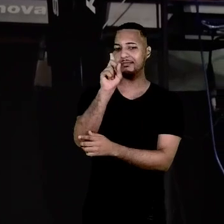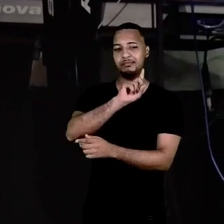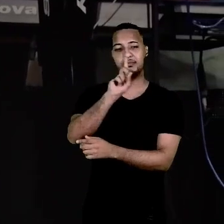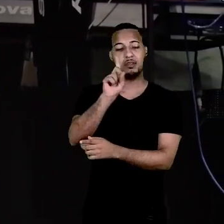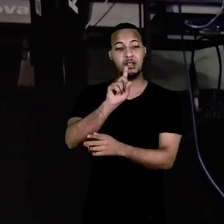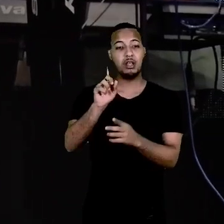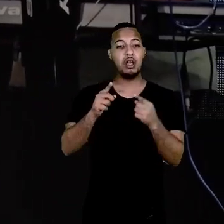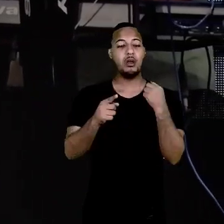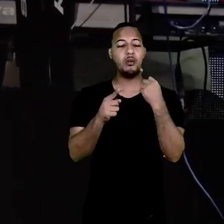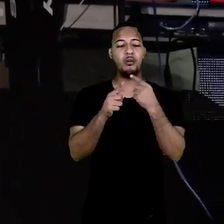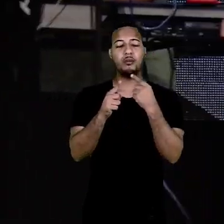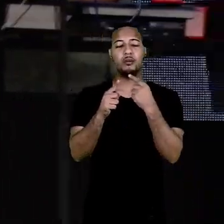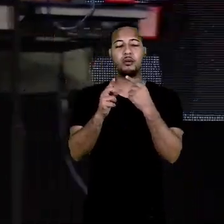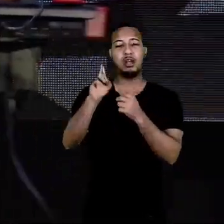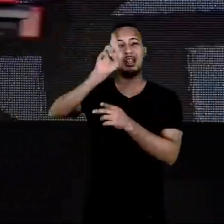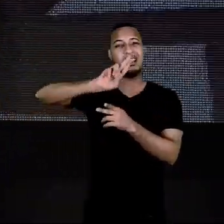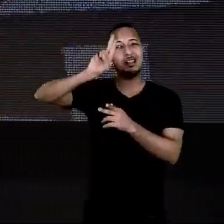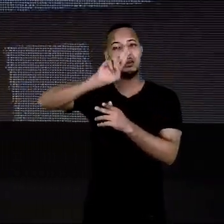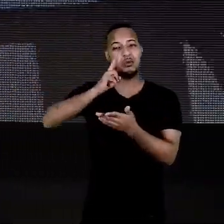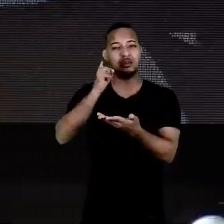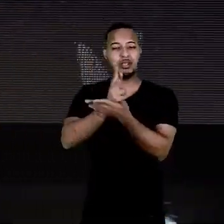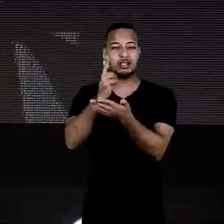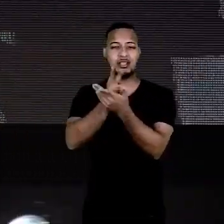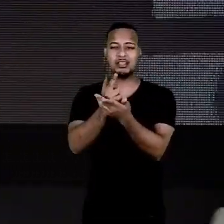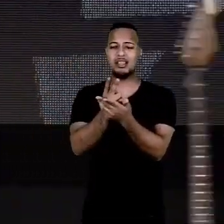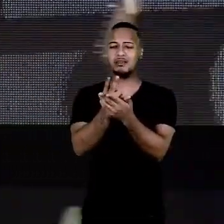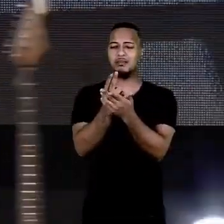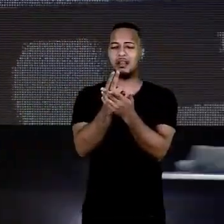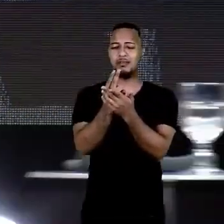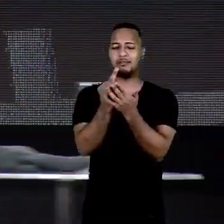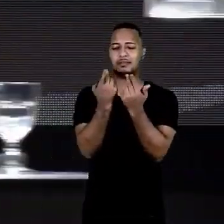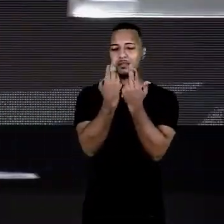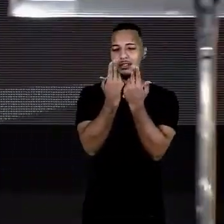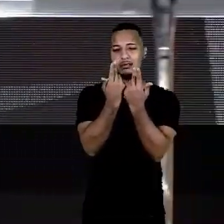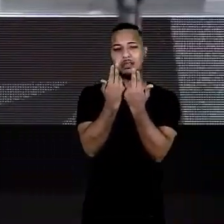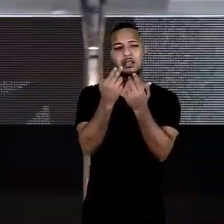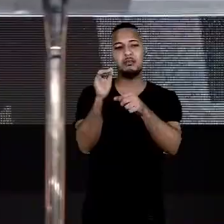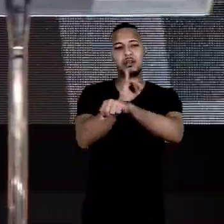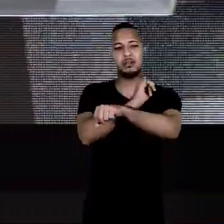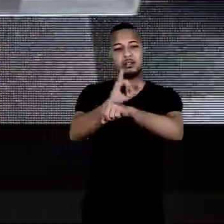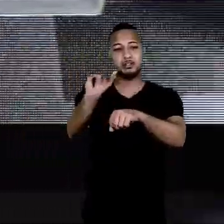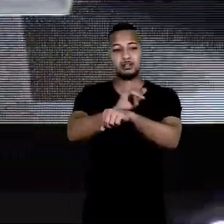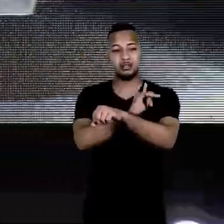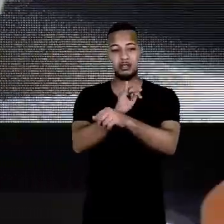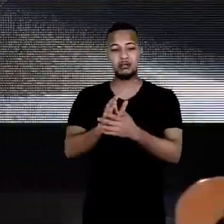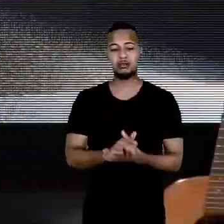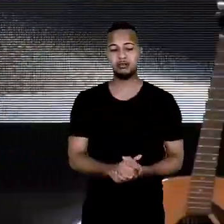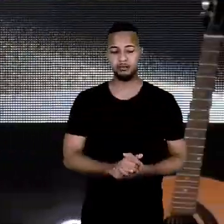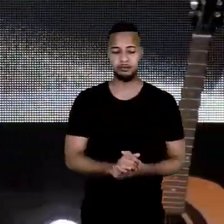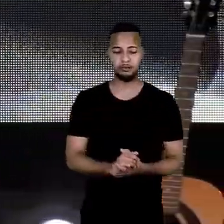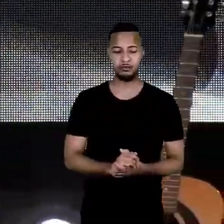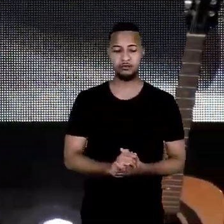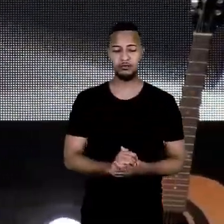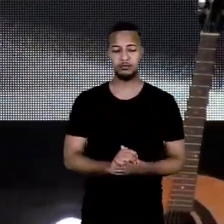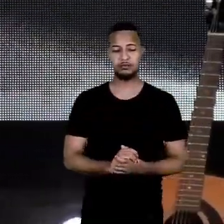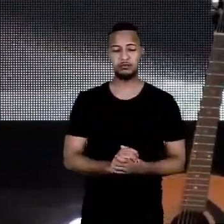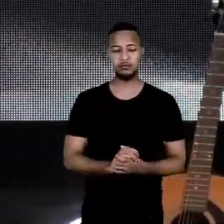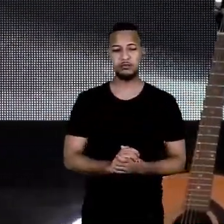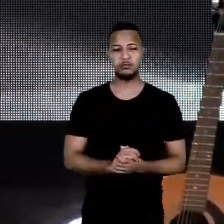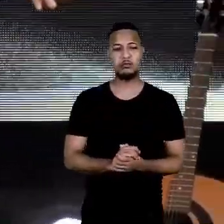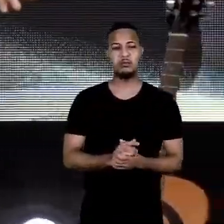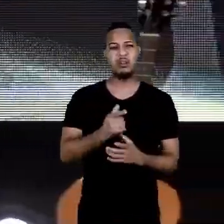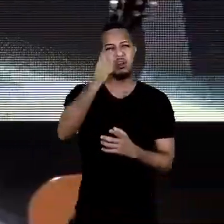mesmas estratégias desde o início dos tempos. E ele usa justamente isso. Você acha que ele